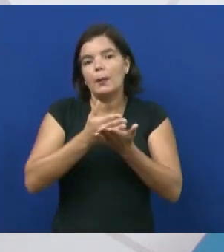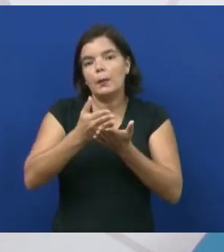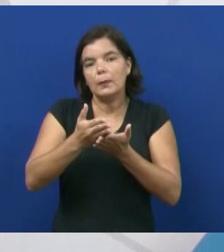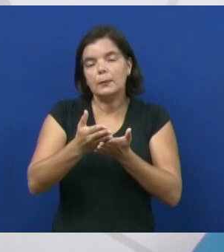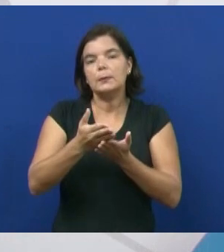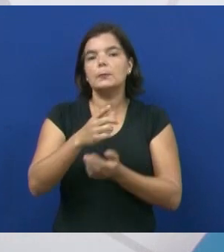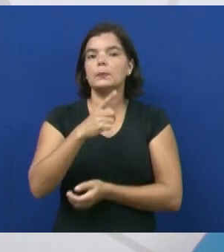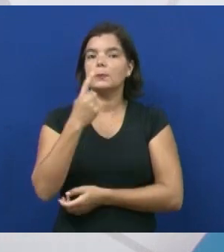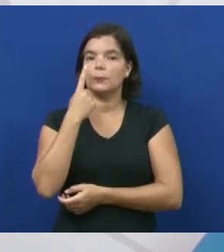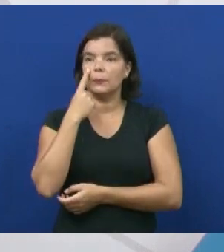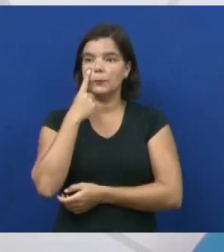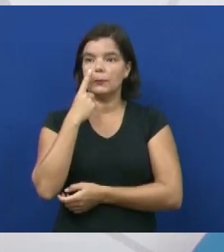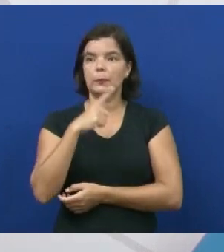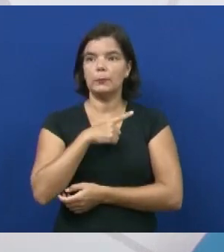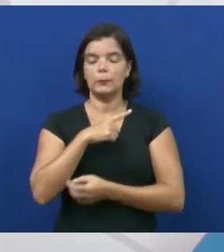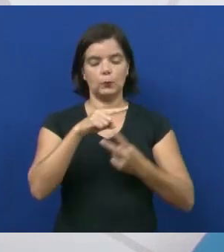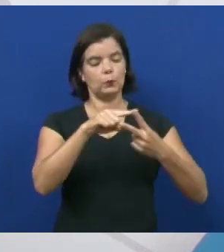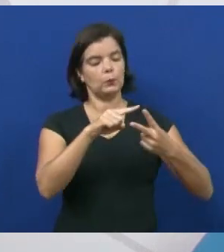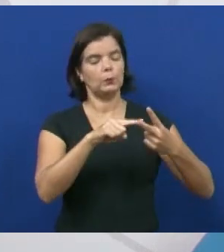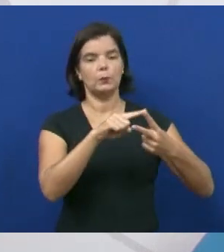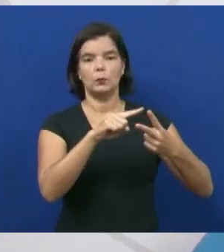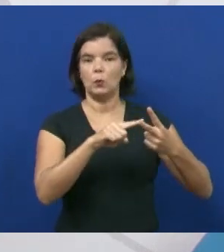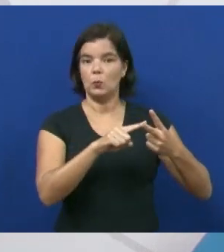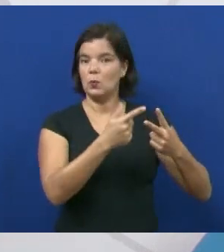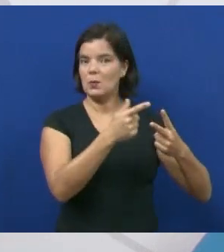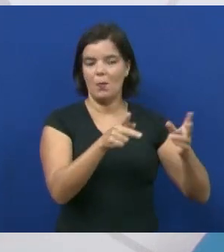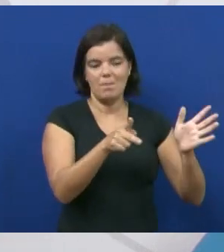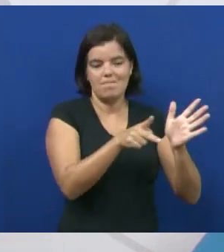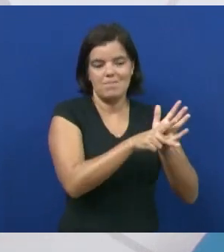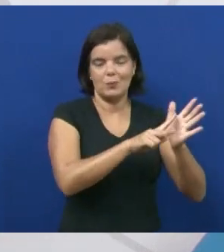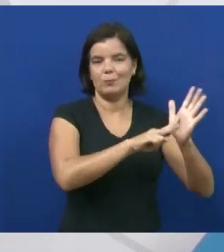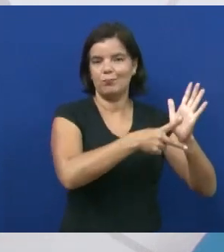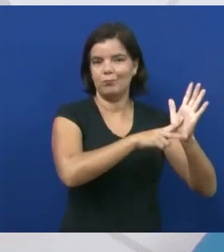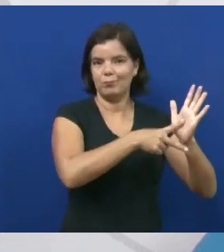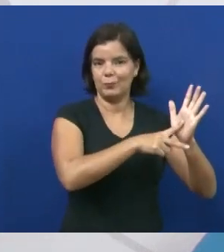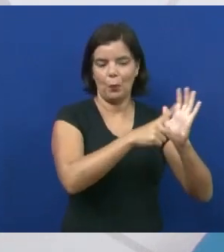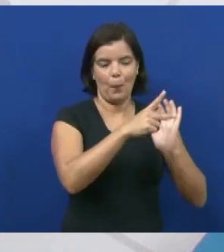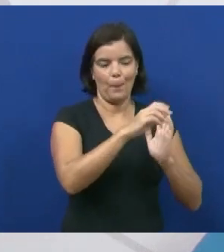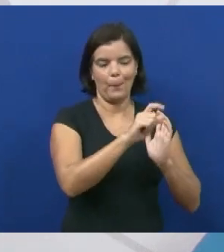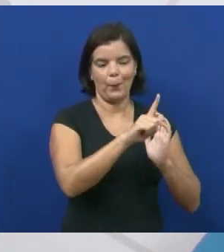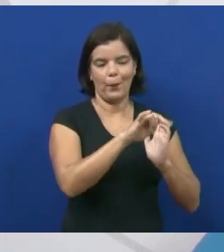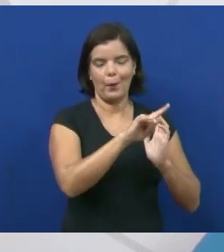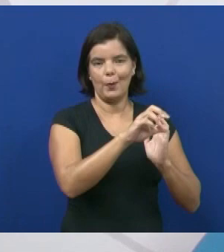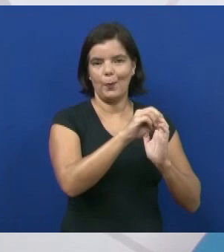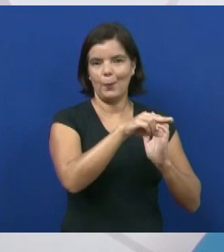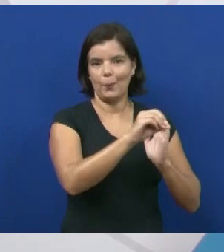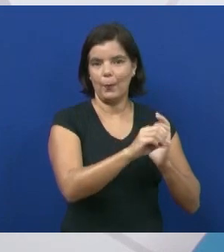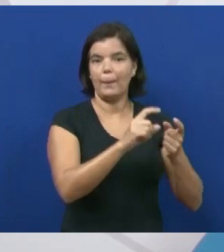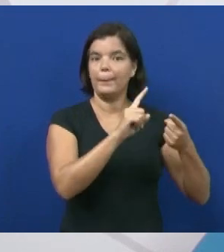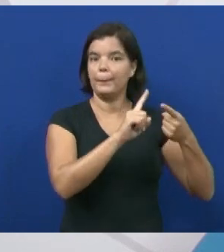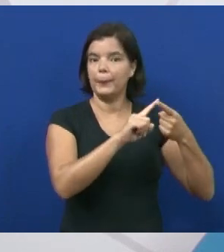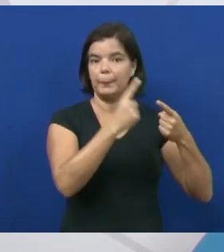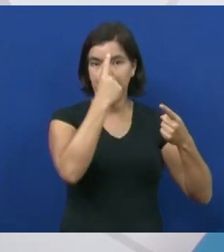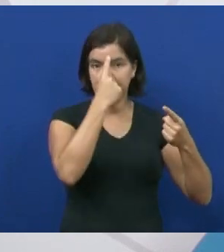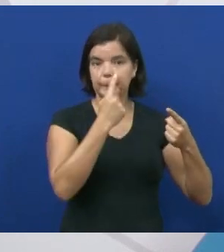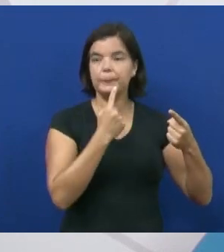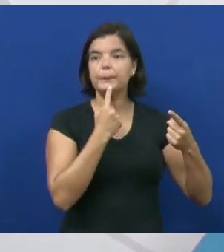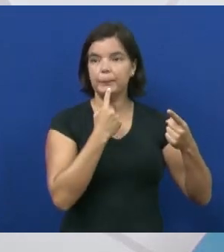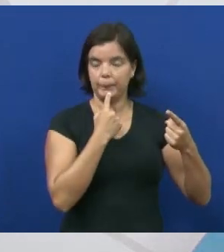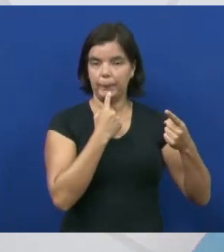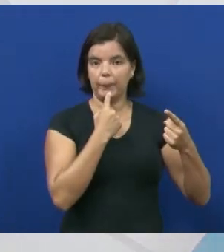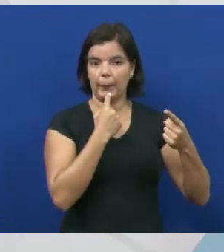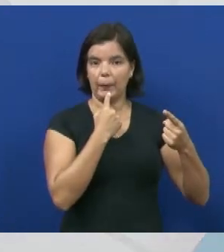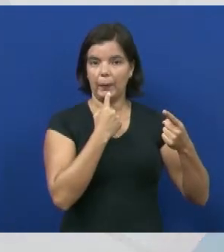Inicialmente, nós vemos aqui duas formas que não são poligonais, ou seja, não são polígonos. Nessa primeira imagem, nós vemos